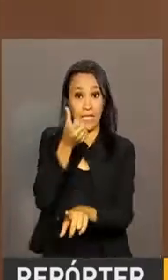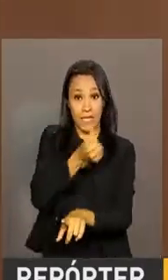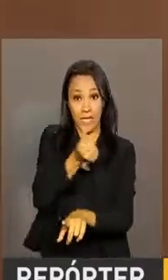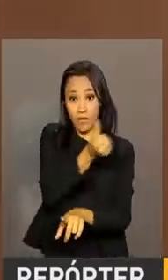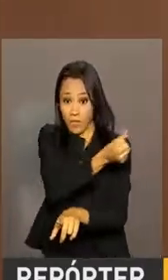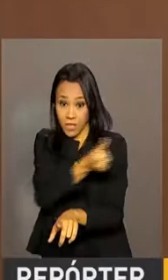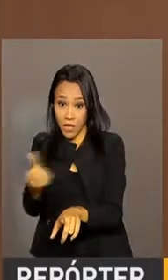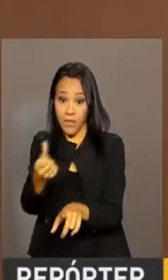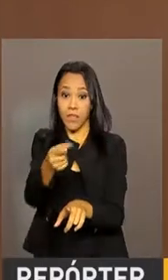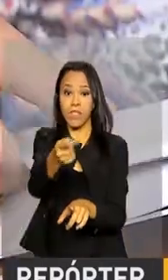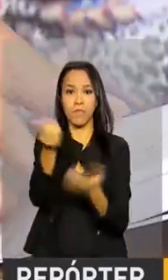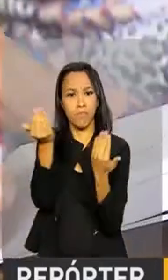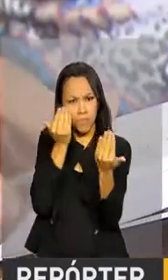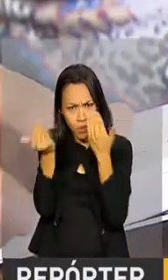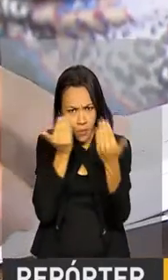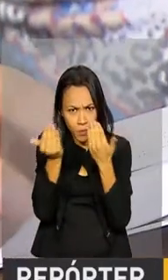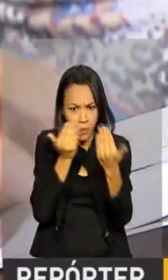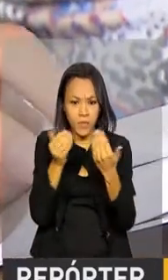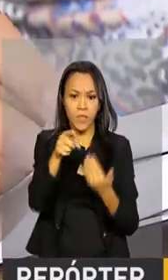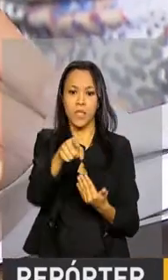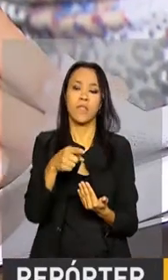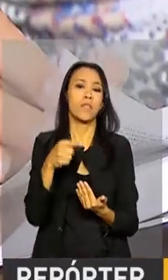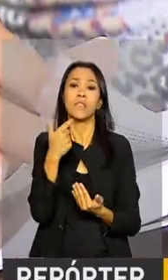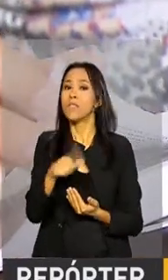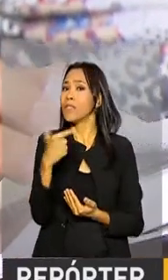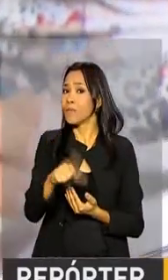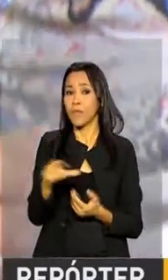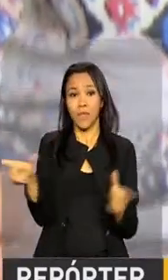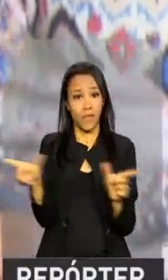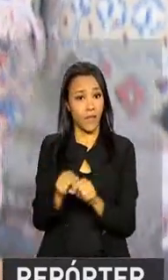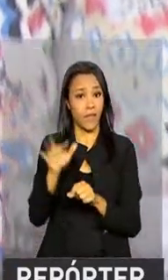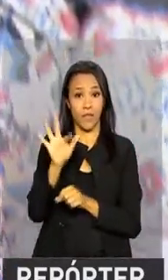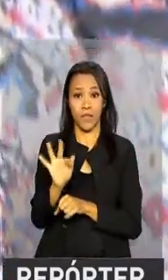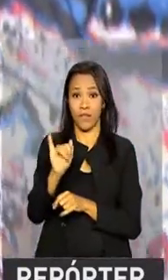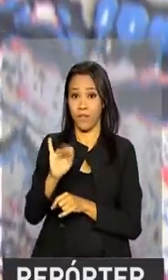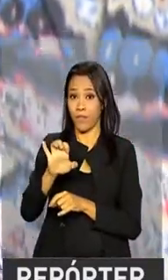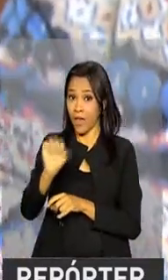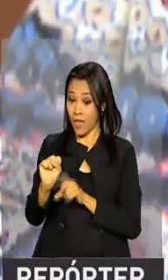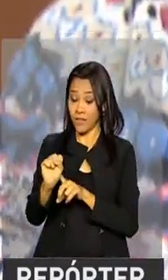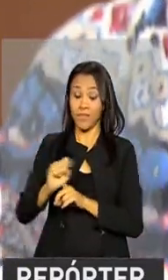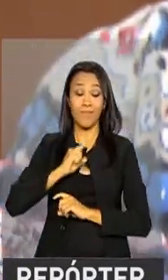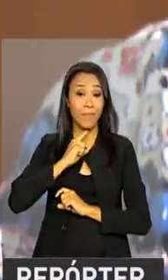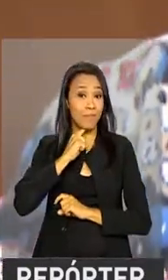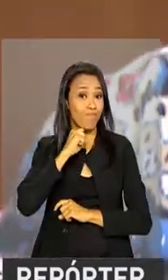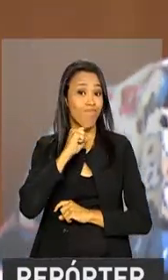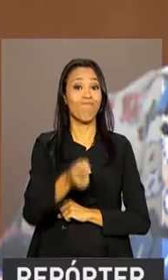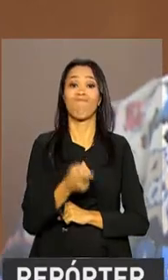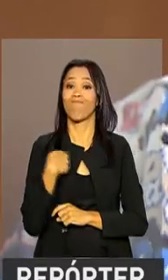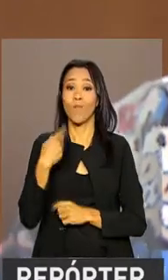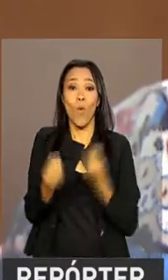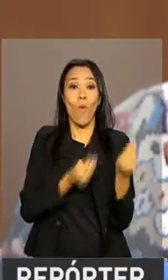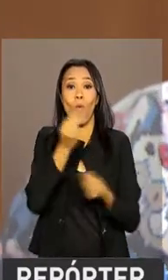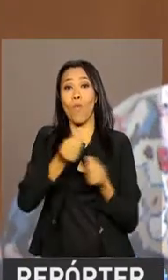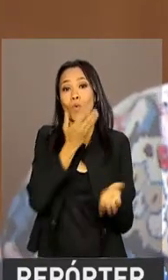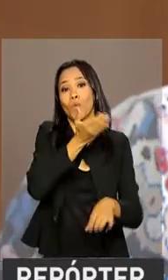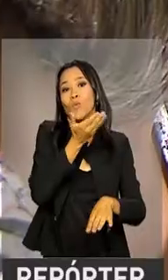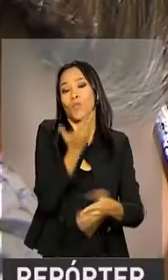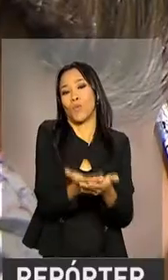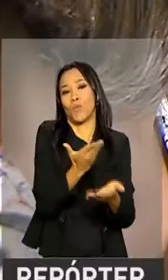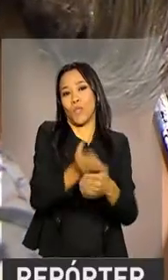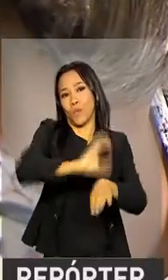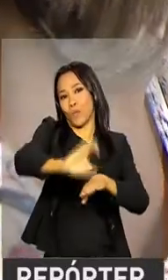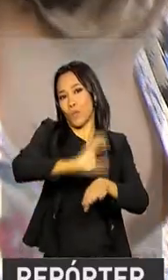semestre de psicologia sem o fundo de financiamento estudantil fies ela disse que não teria condições de fazer o curso superior